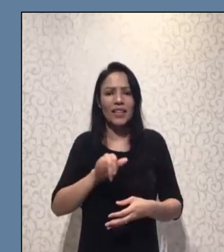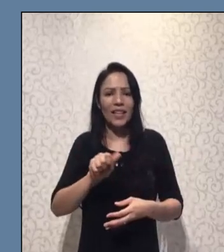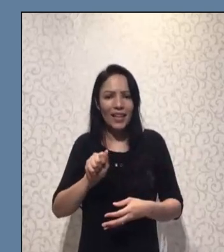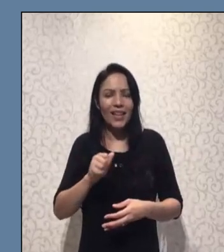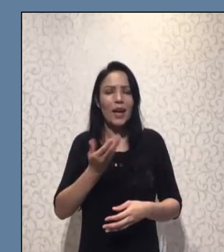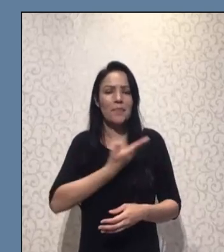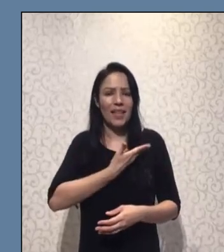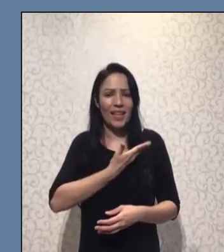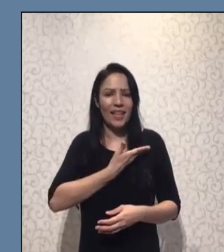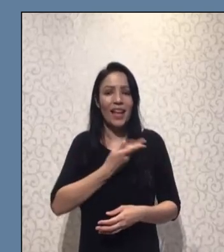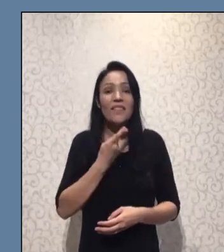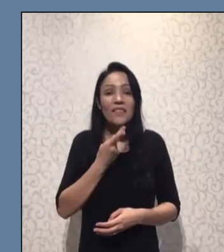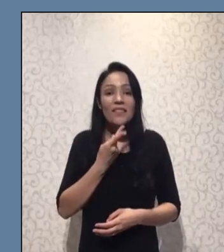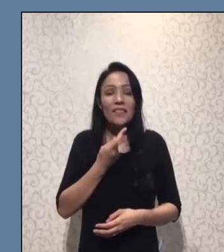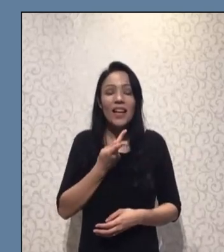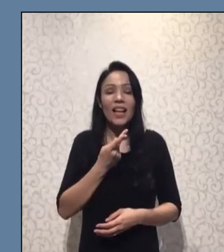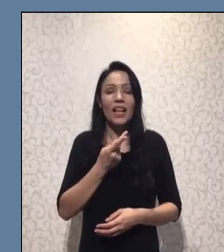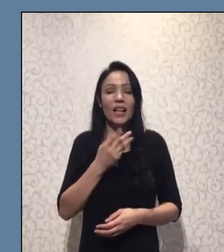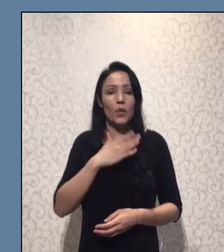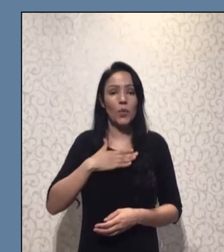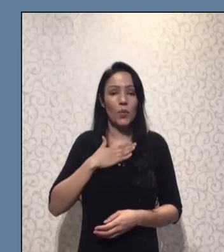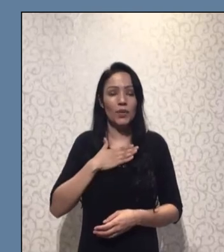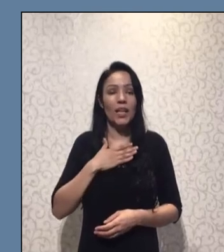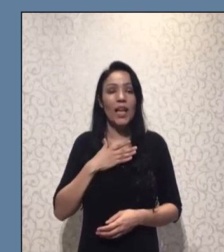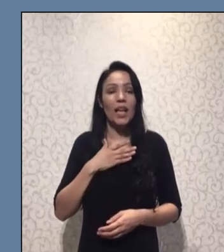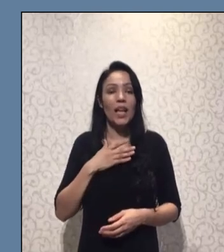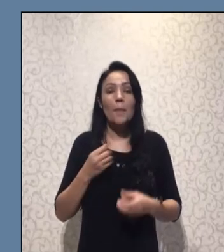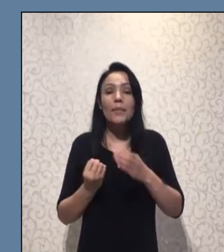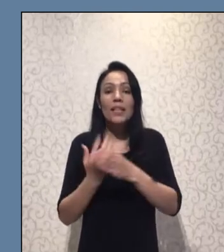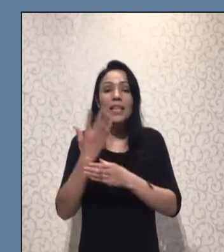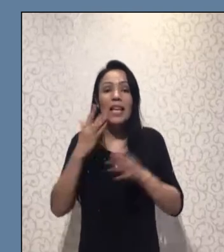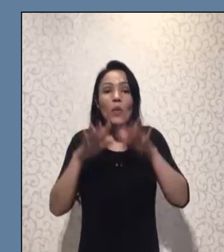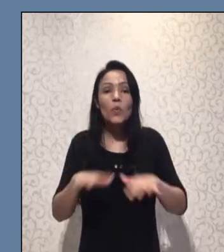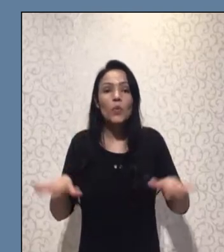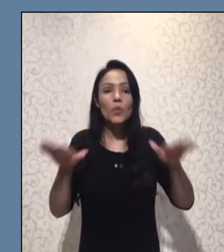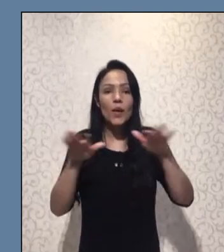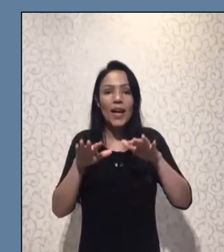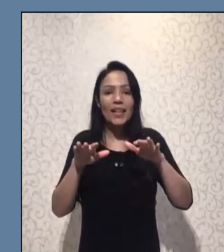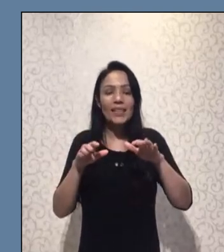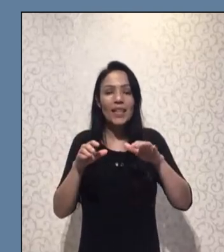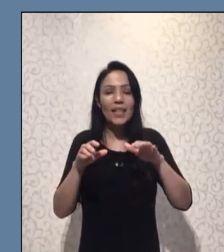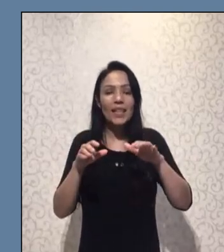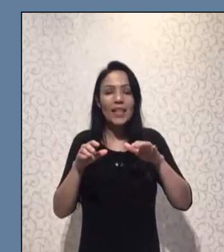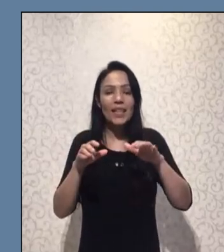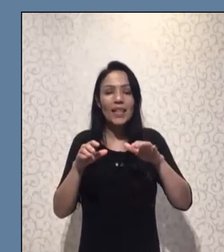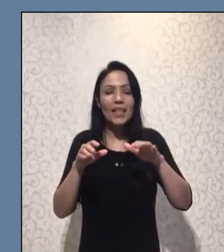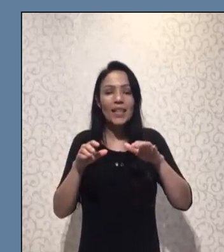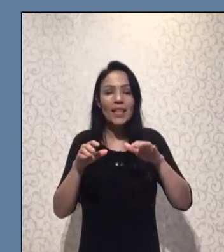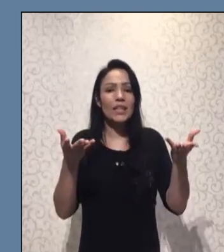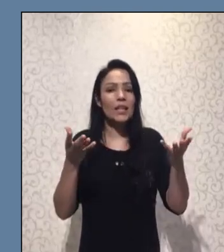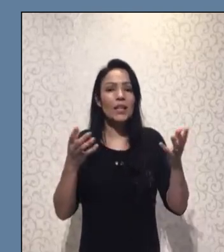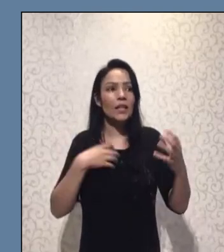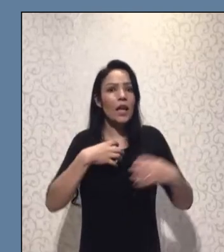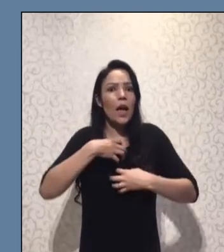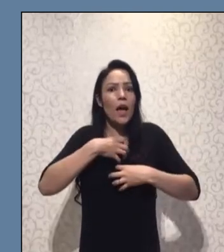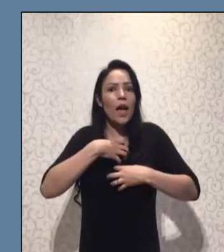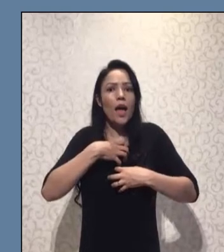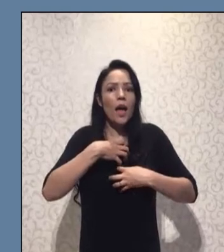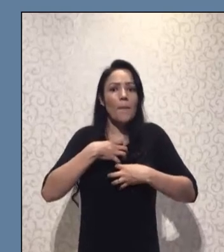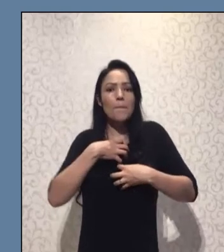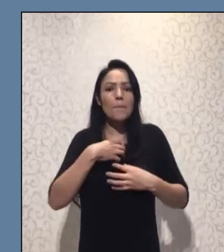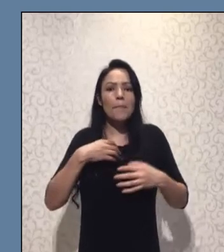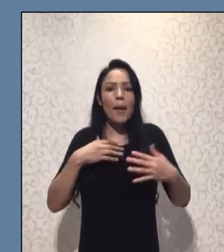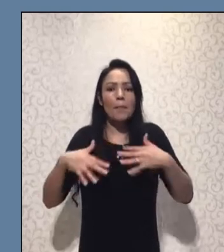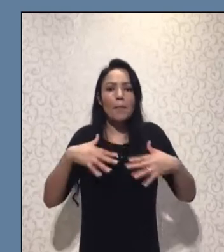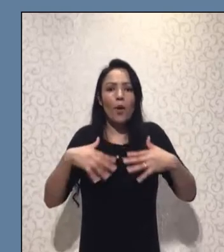usado esse termo que eu gosto muito, nós temos que criar espaços nas exposições de desestabilização. Agora, como eles vão se sustentar? De